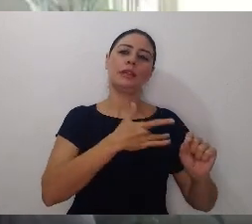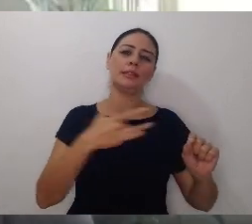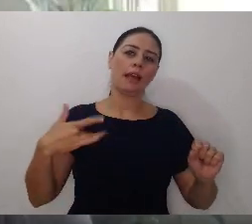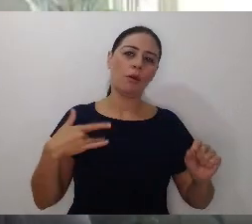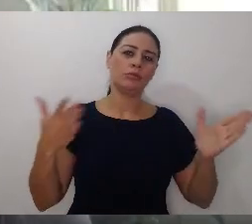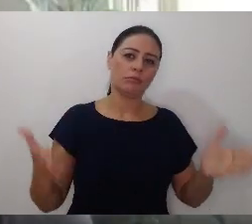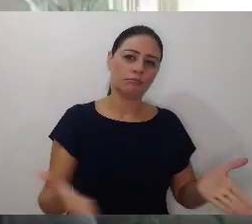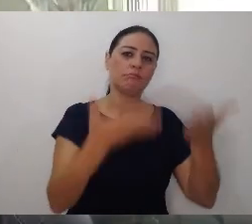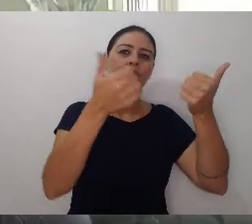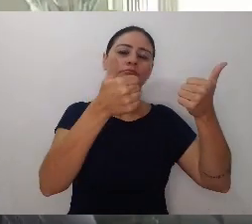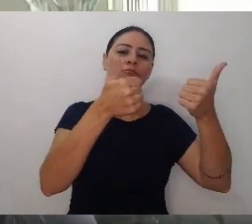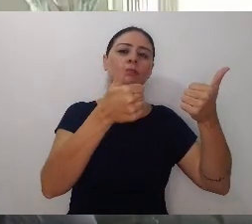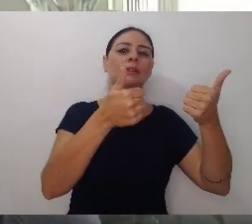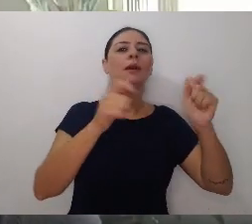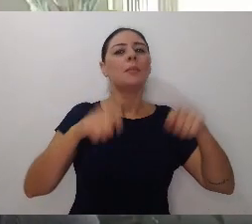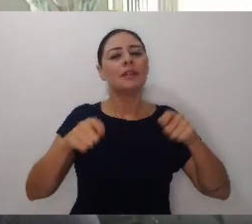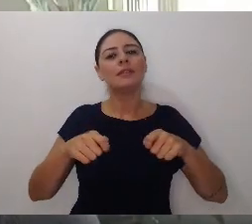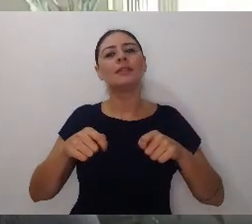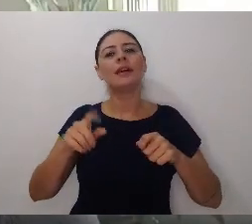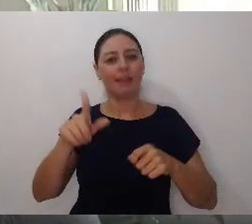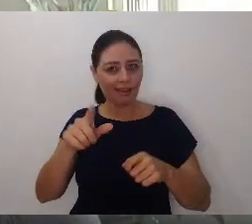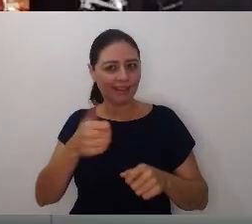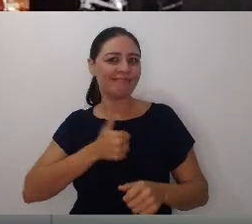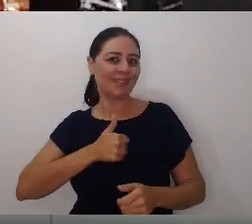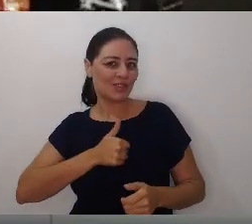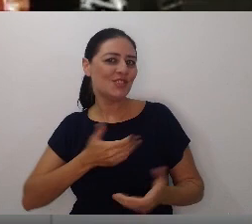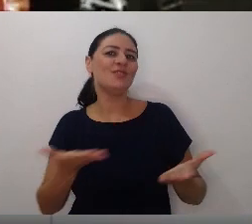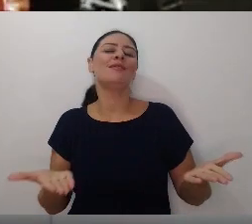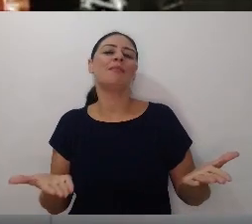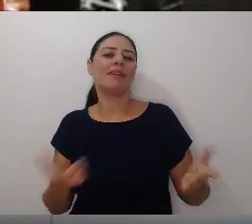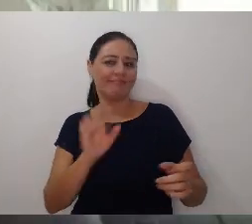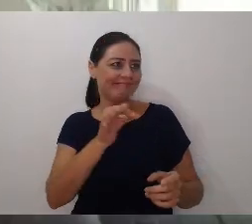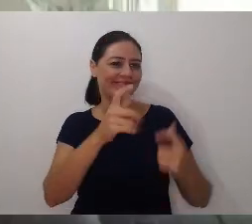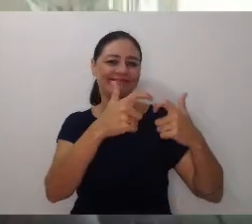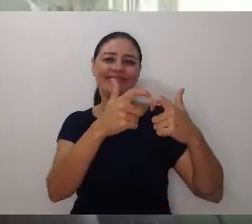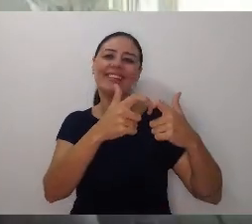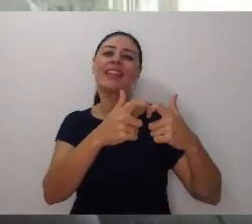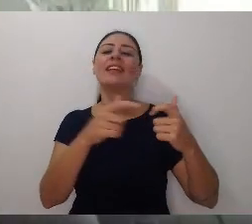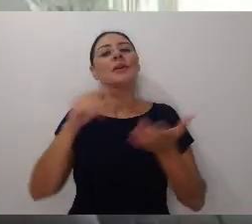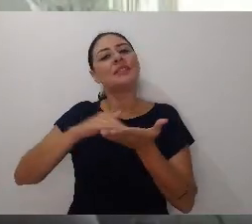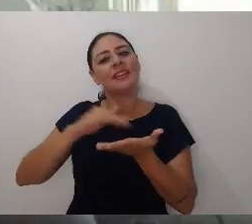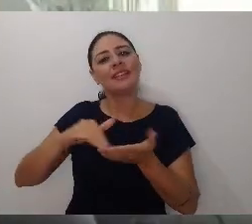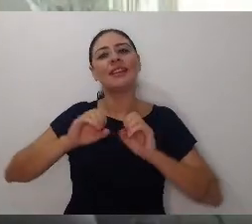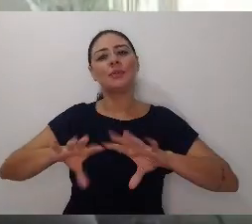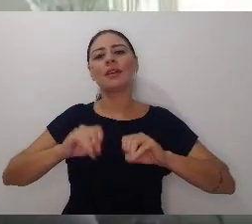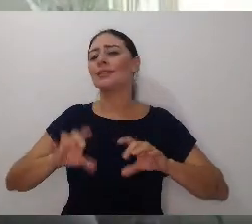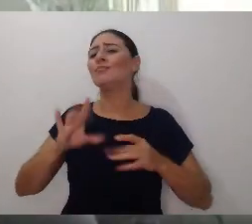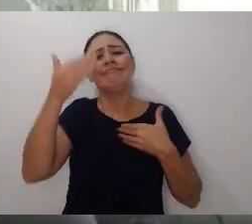o sujeito precisa de uma promoção da saúde, né? De algo que, né, doutora? Então,